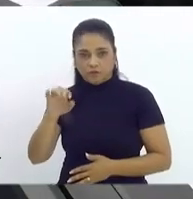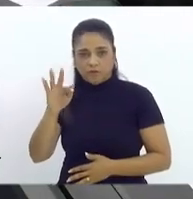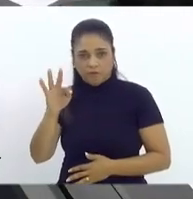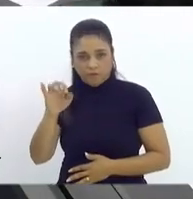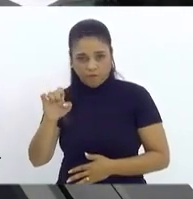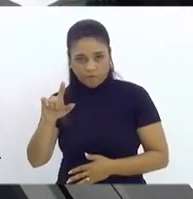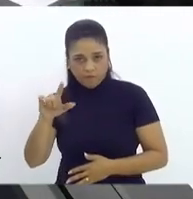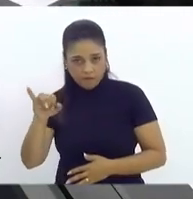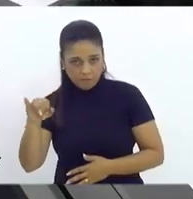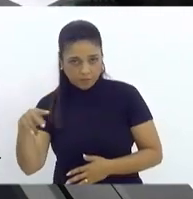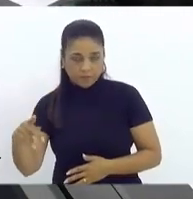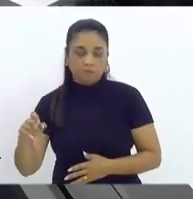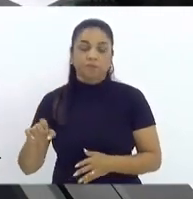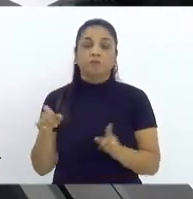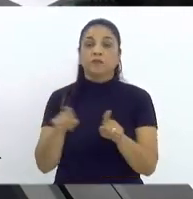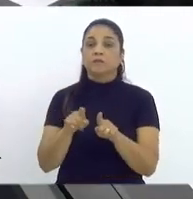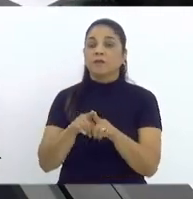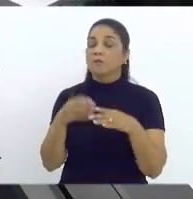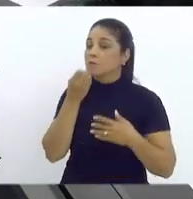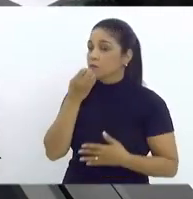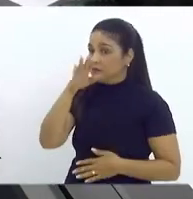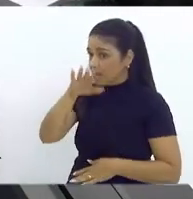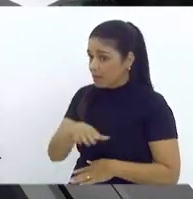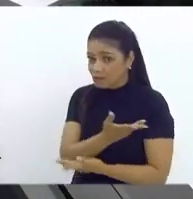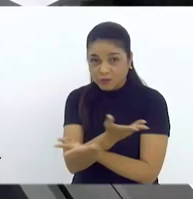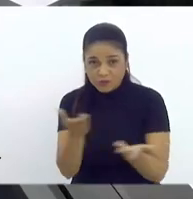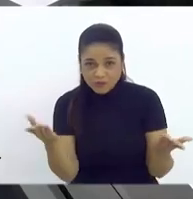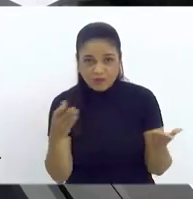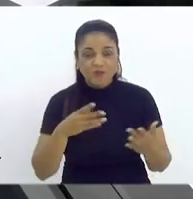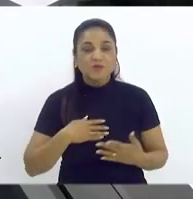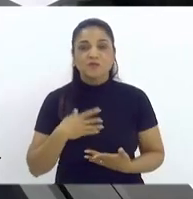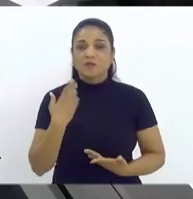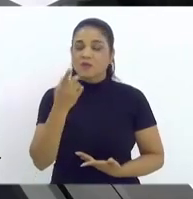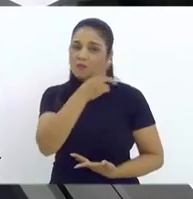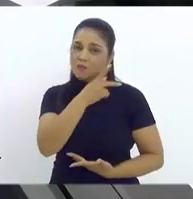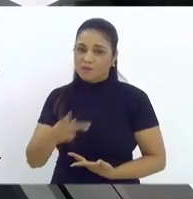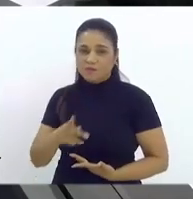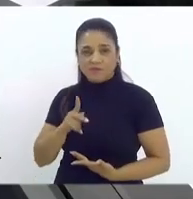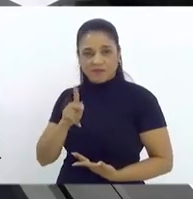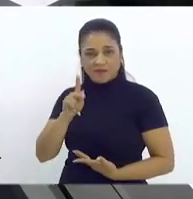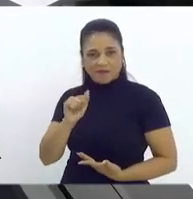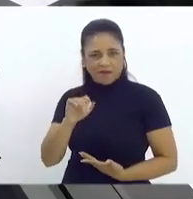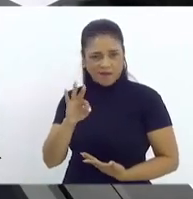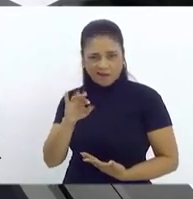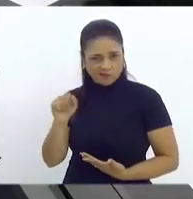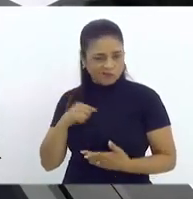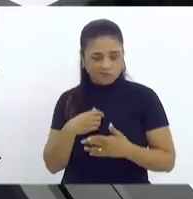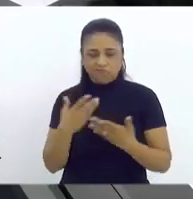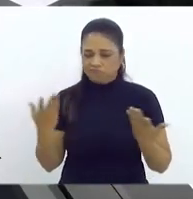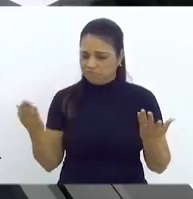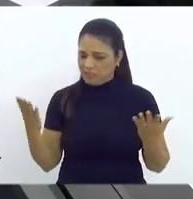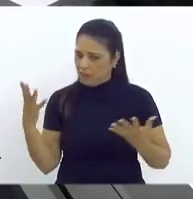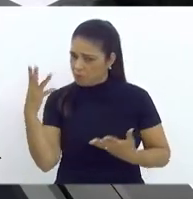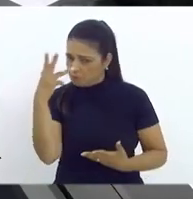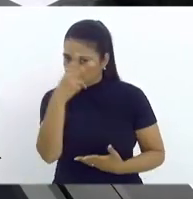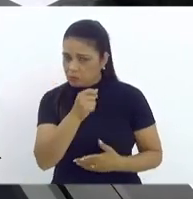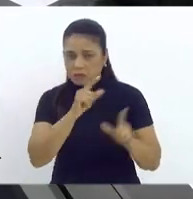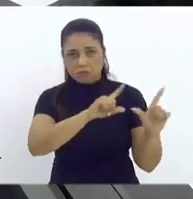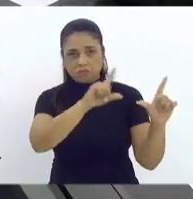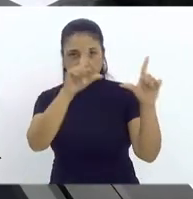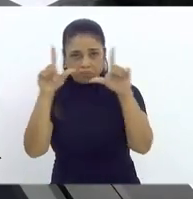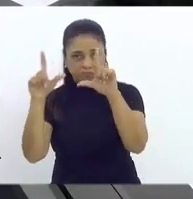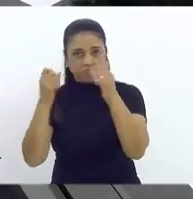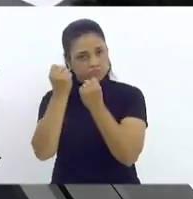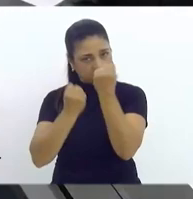todos. Senhora Kátia, eu vi a apresentação da empresa, muito bonita, mas eu fiquei um pouco